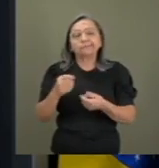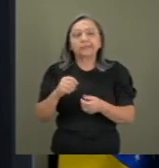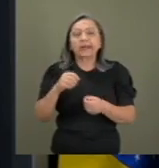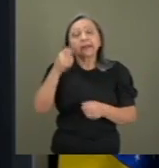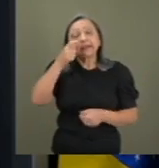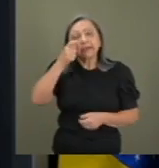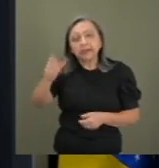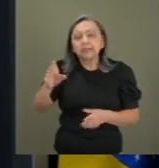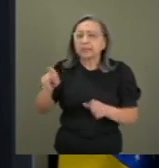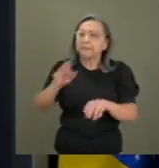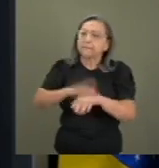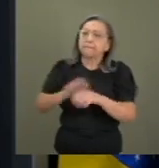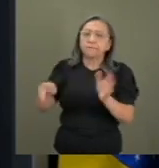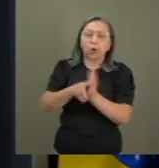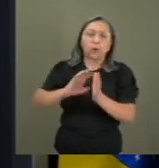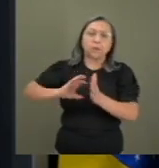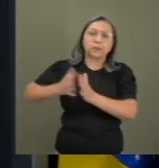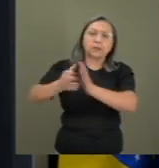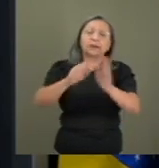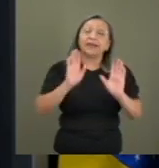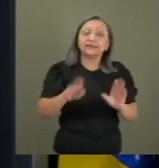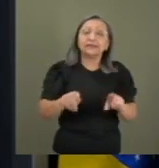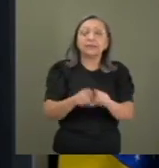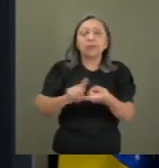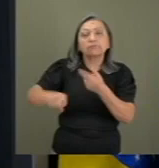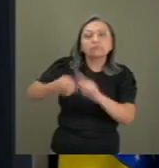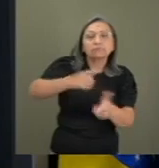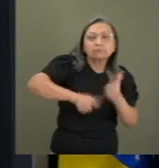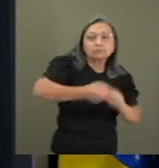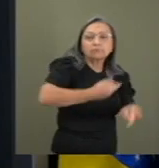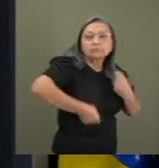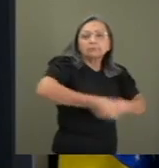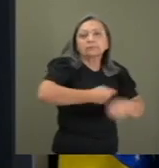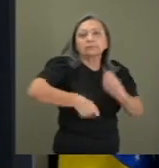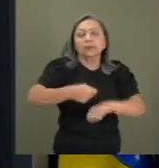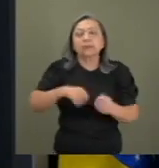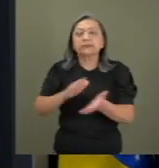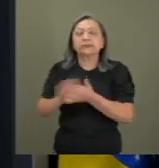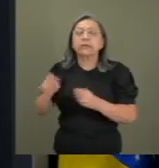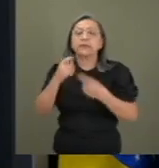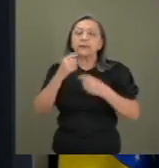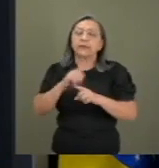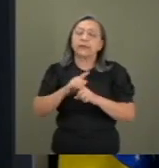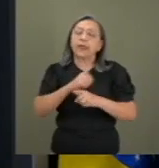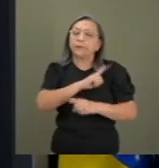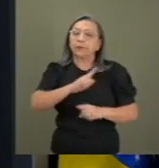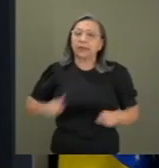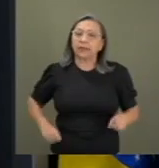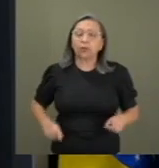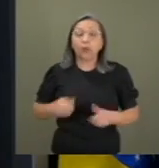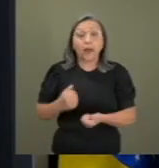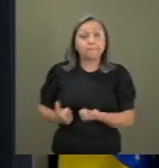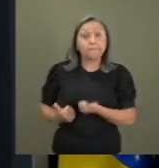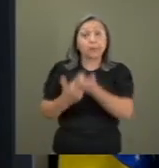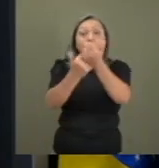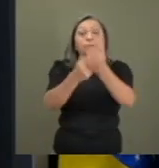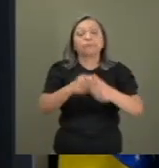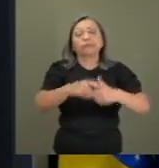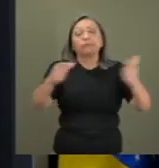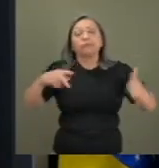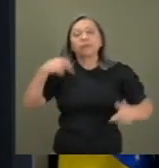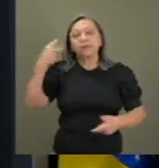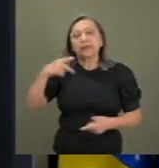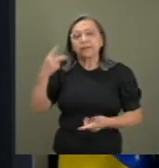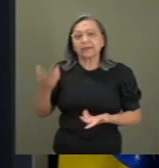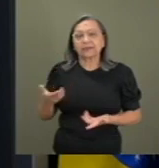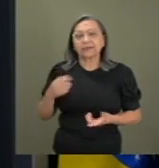meramente partidários e, com isso, barganhar de forma não republicana o apoio da maioria dos